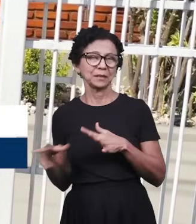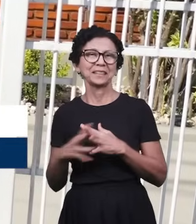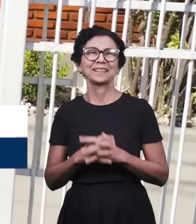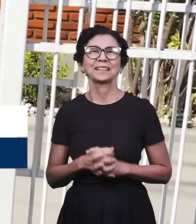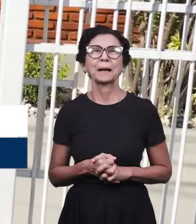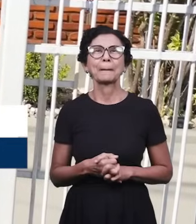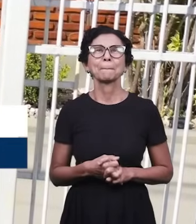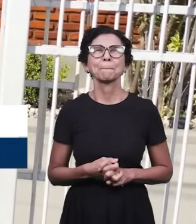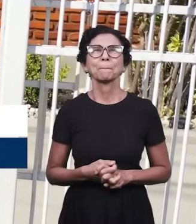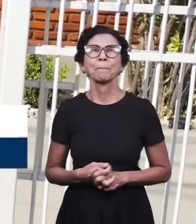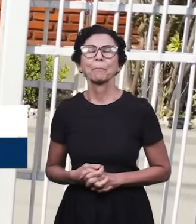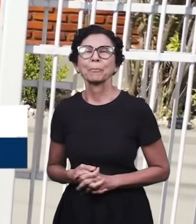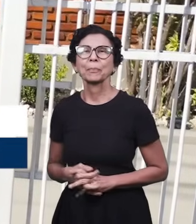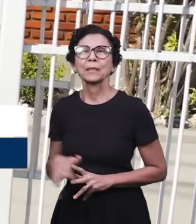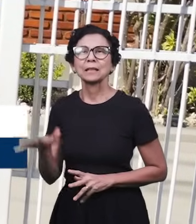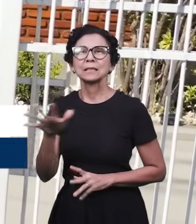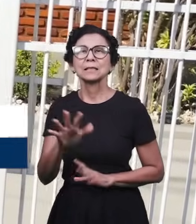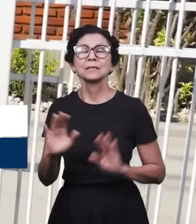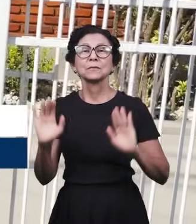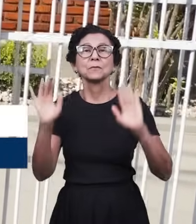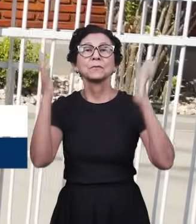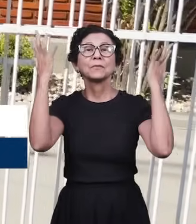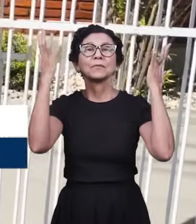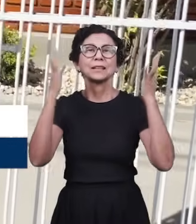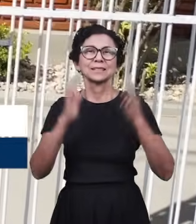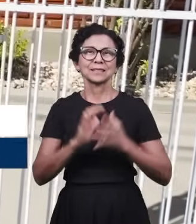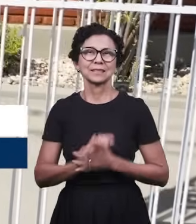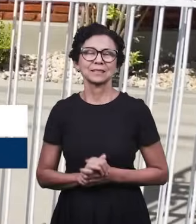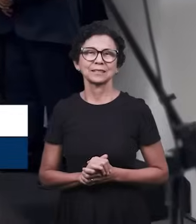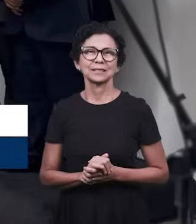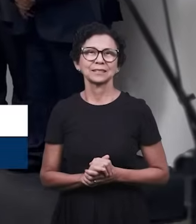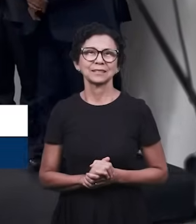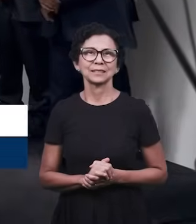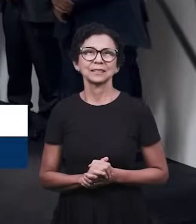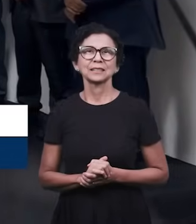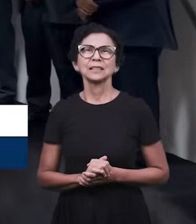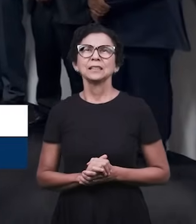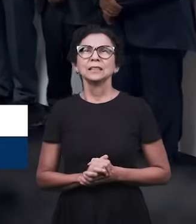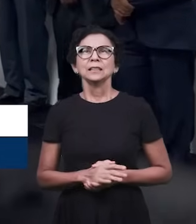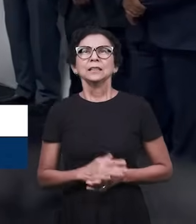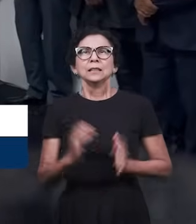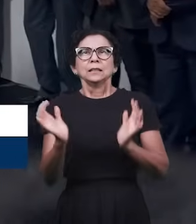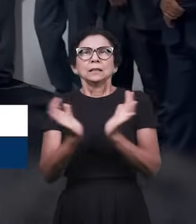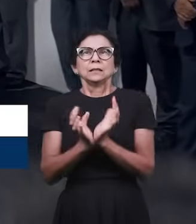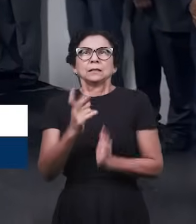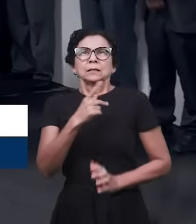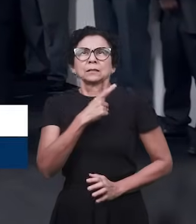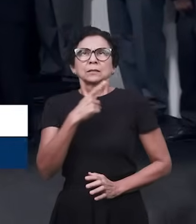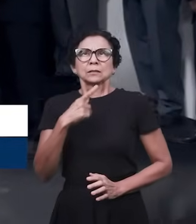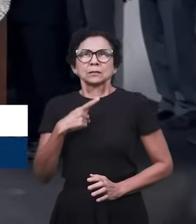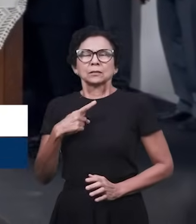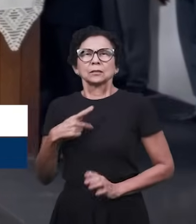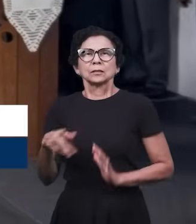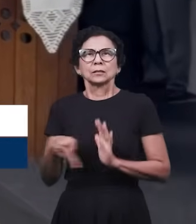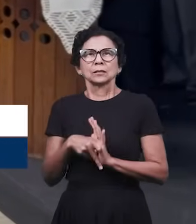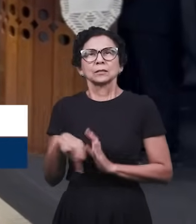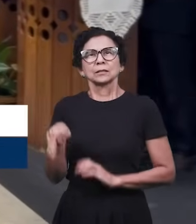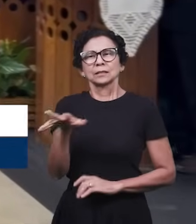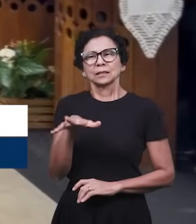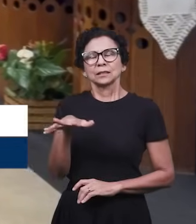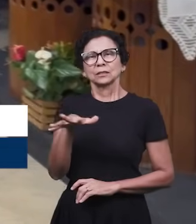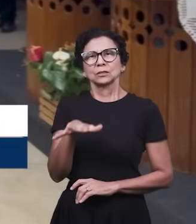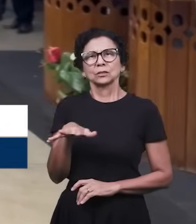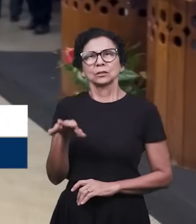aqui de Rondon do Pará, nós estamos em festa, porque nós estamos aqui com todos os pastores da nossa região, que é a região sul do